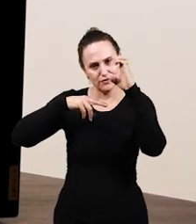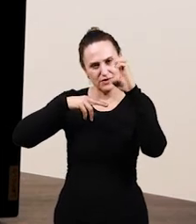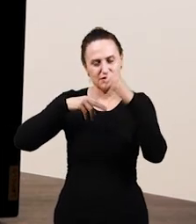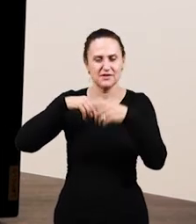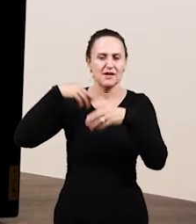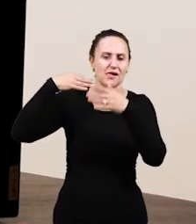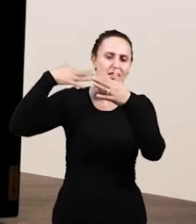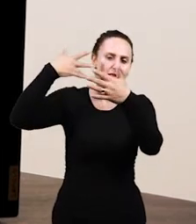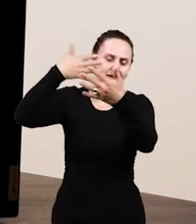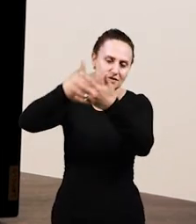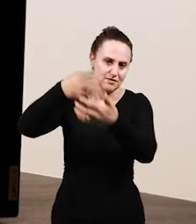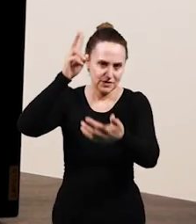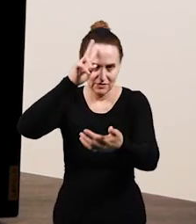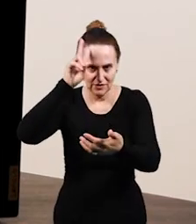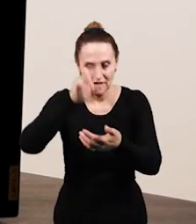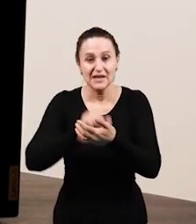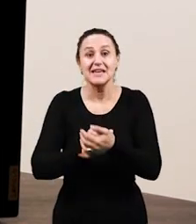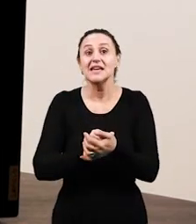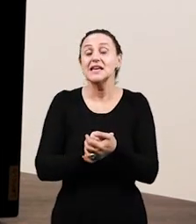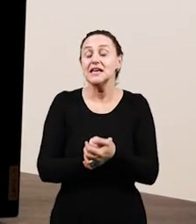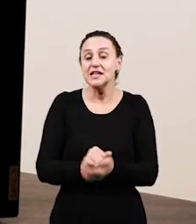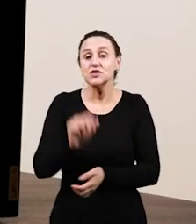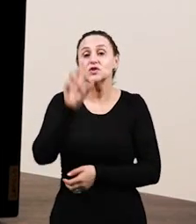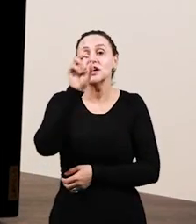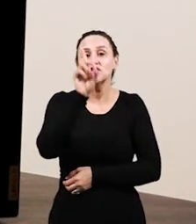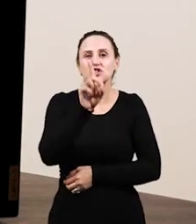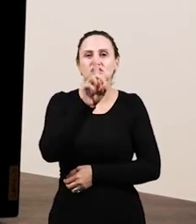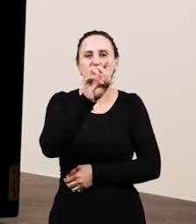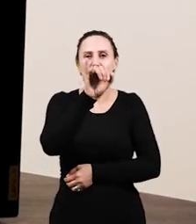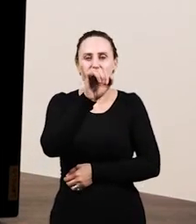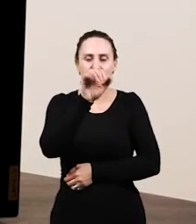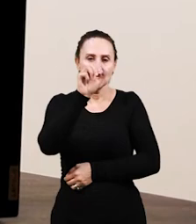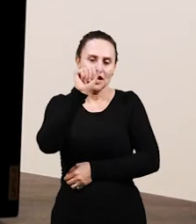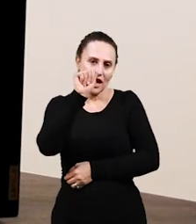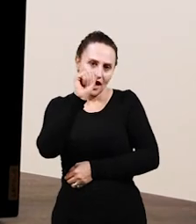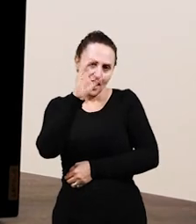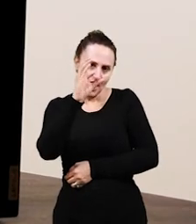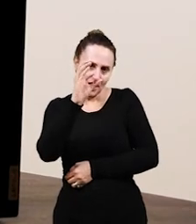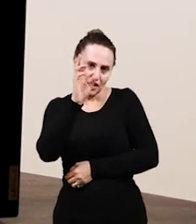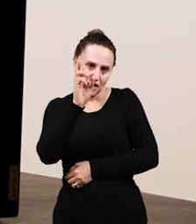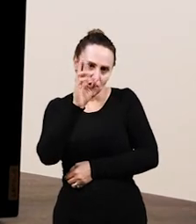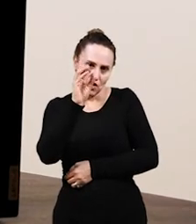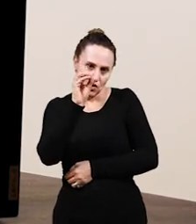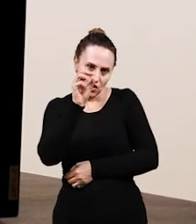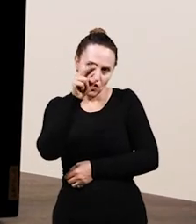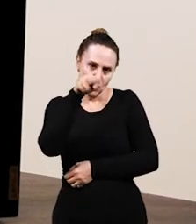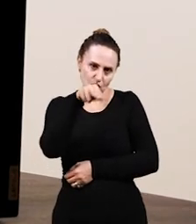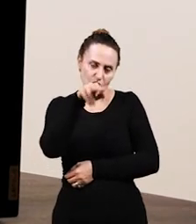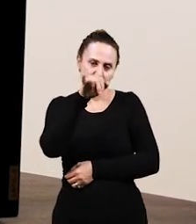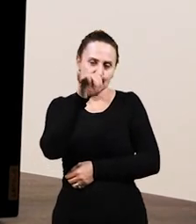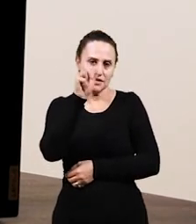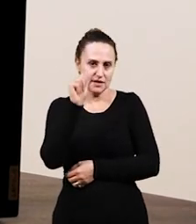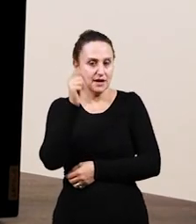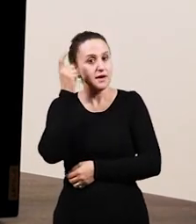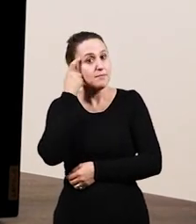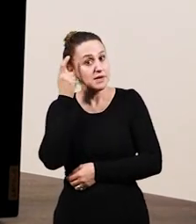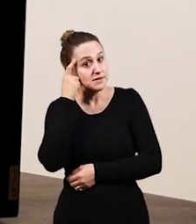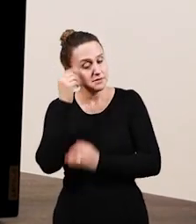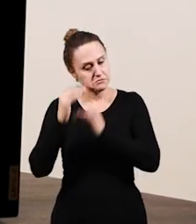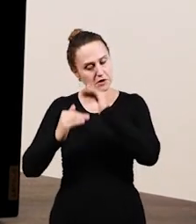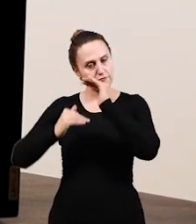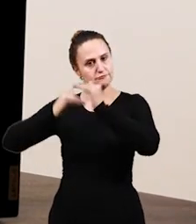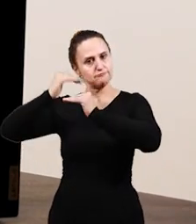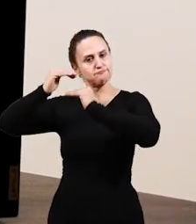isso é fazer diaconia né é pegar um vocábulo e pensar na evolução através